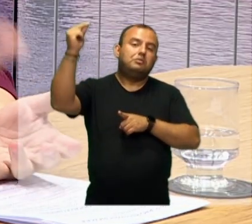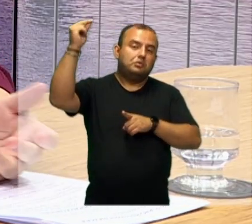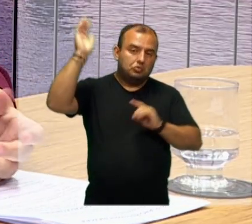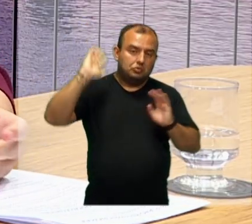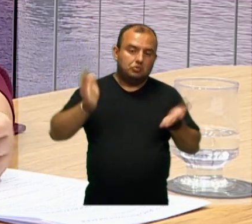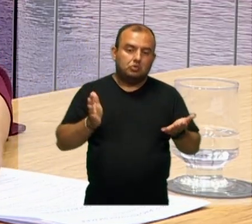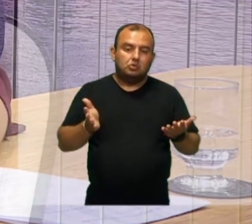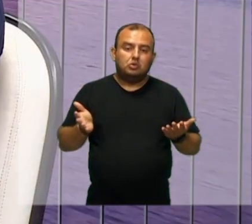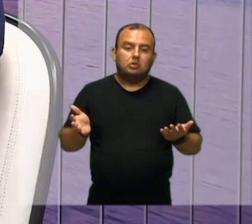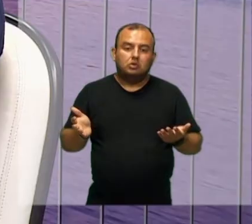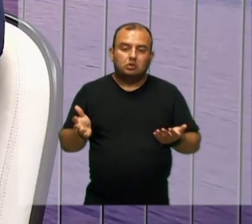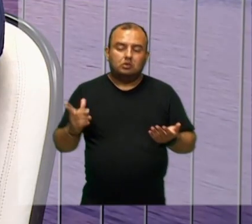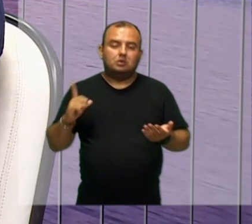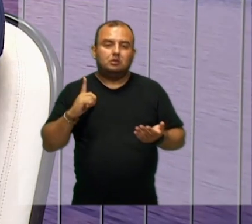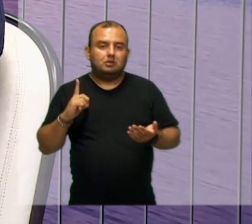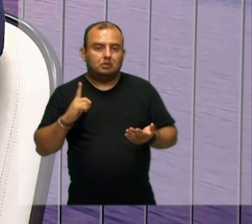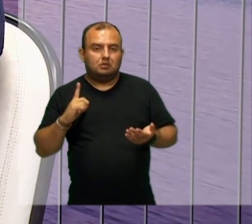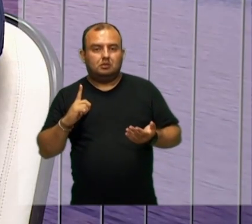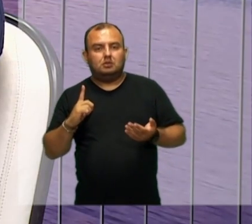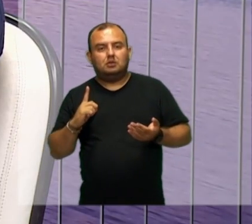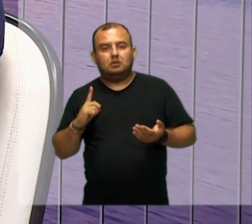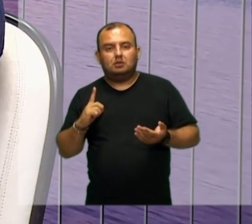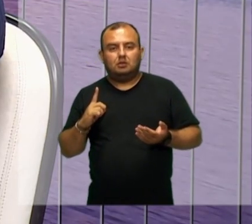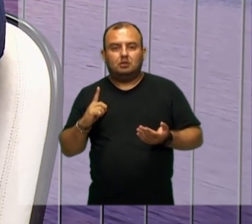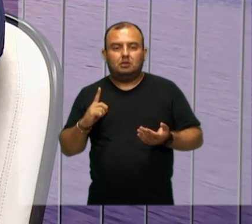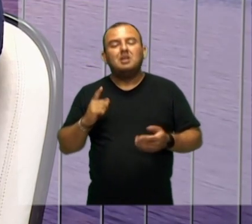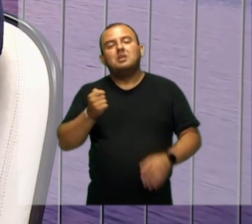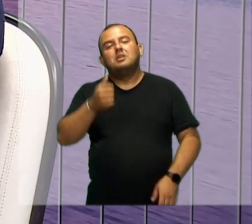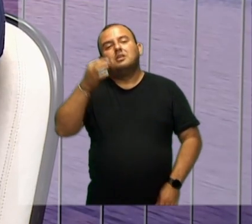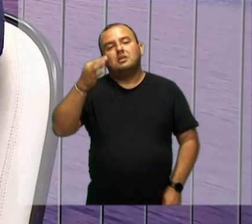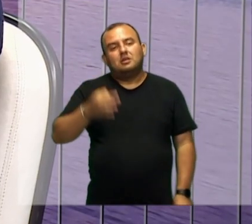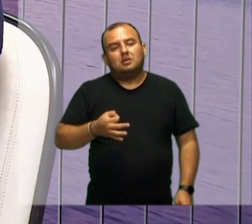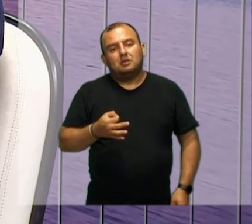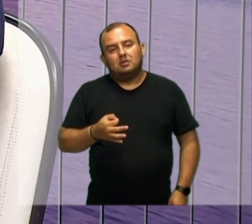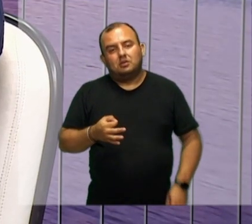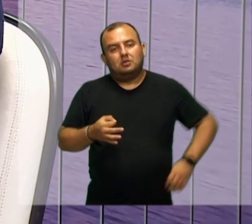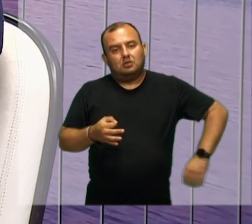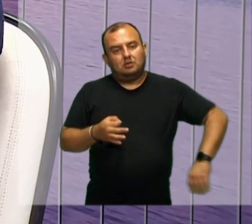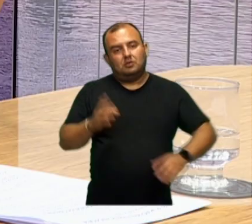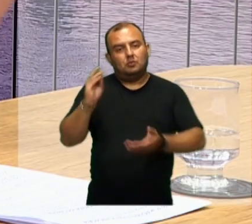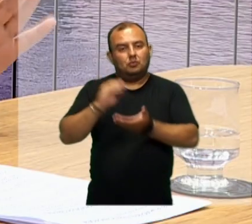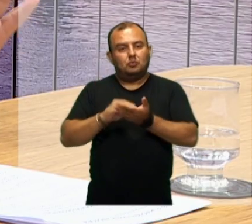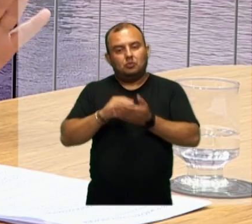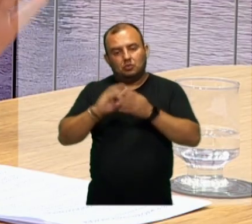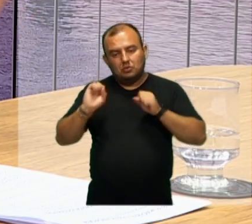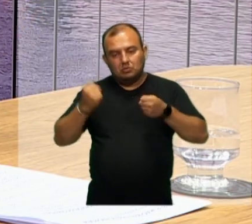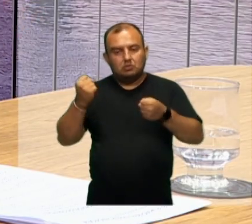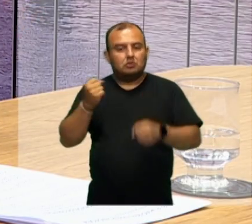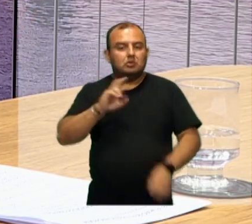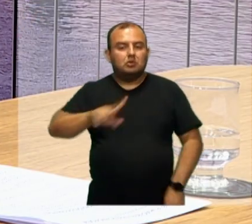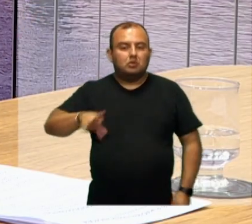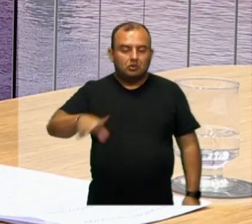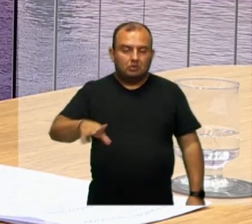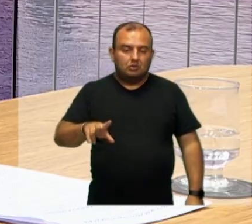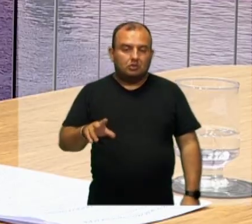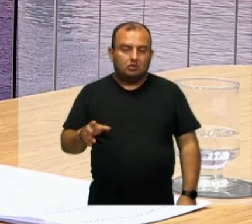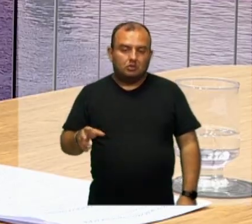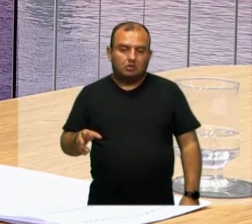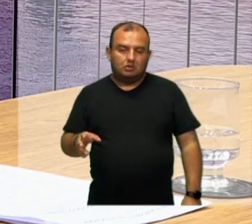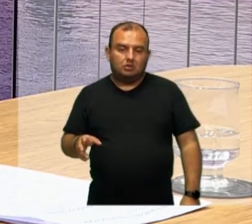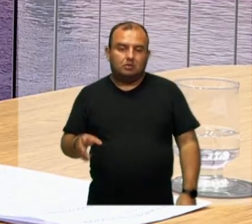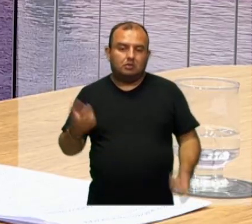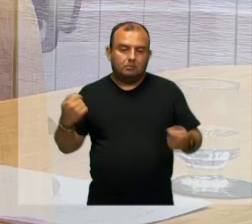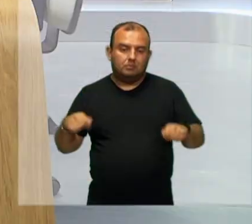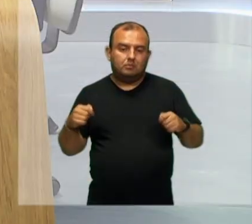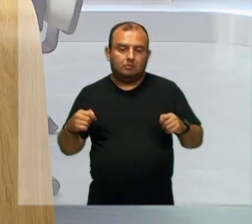gente. E ó, eu tenho quase certeza de que por falta de esforço não vai ser, né? Só porque realmente